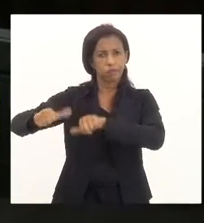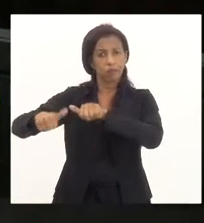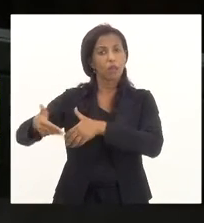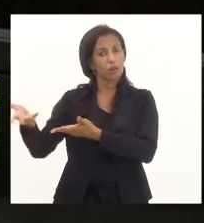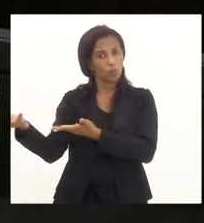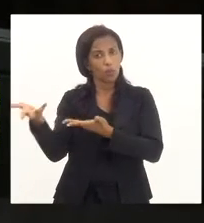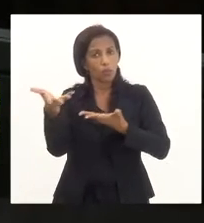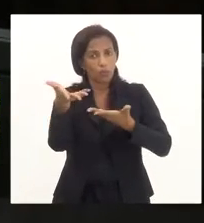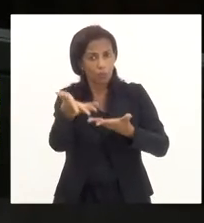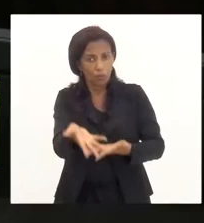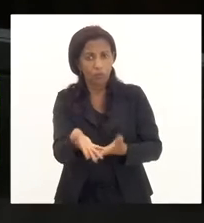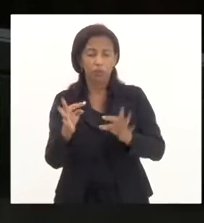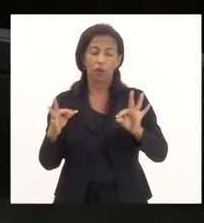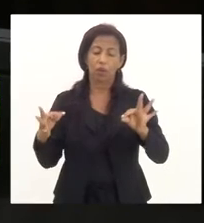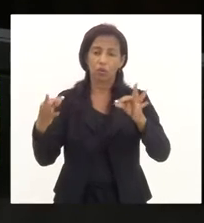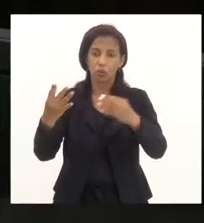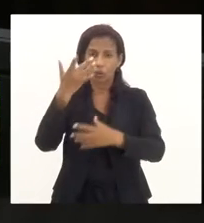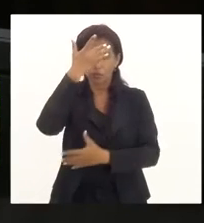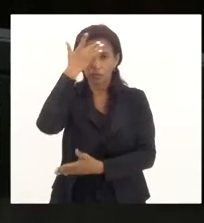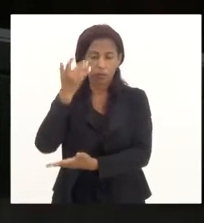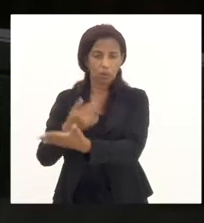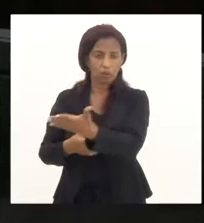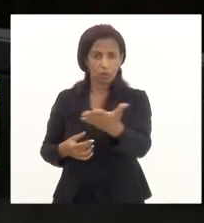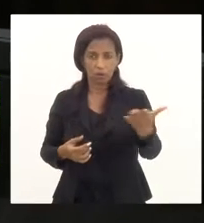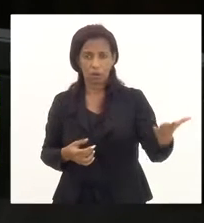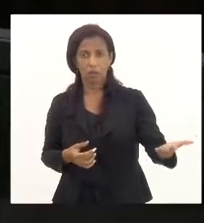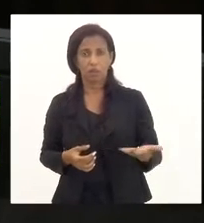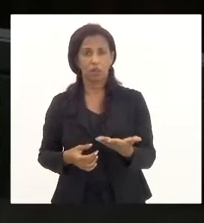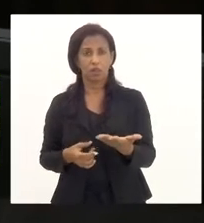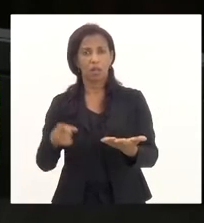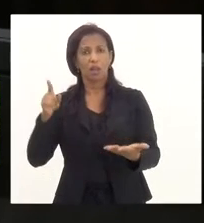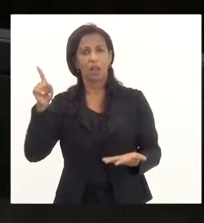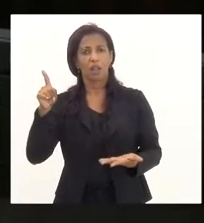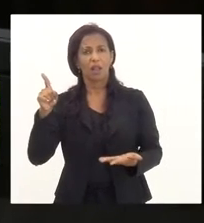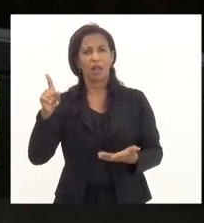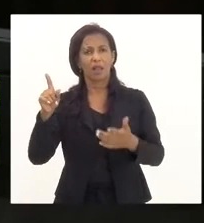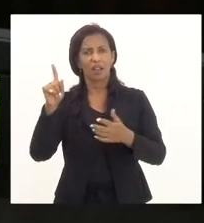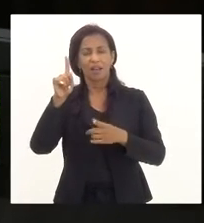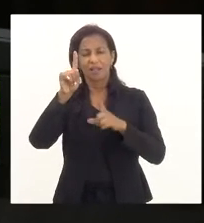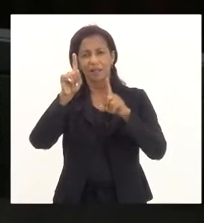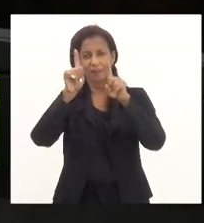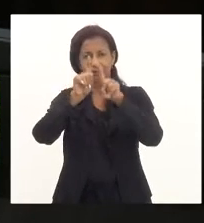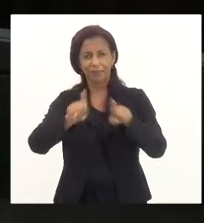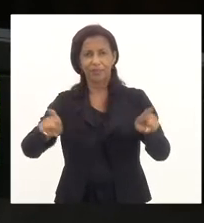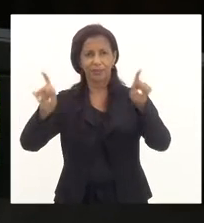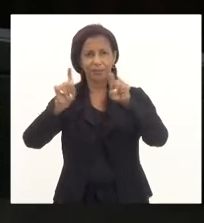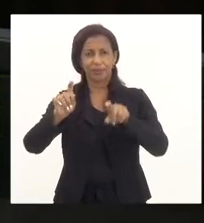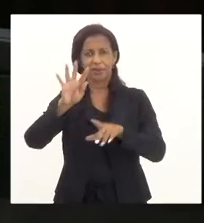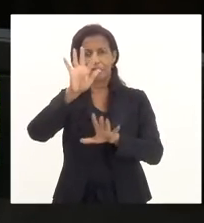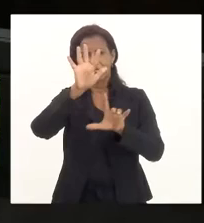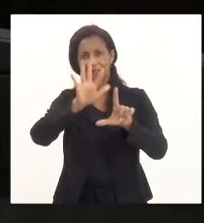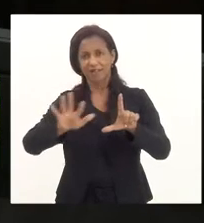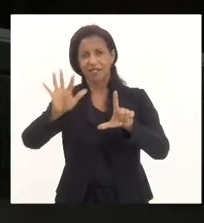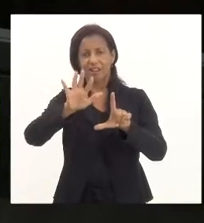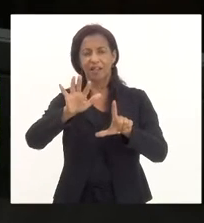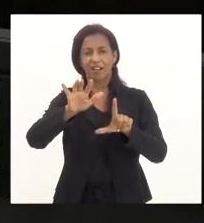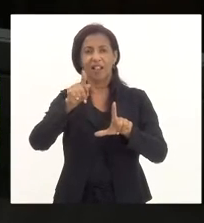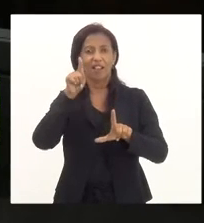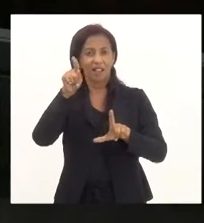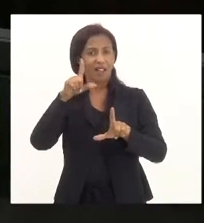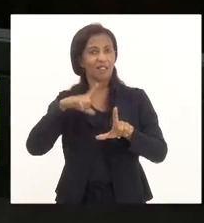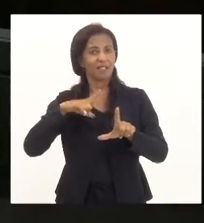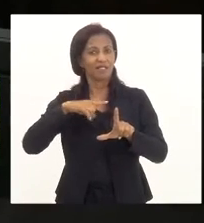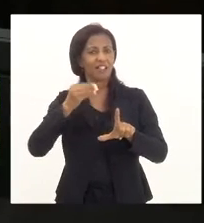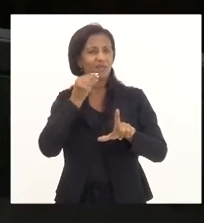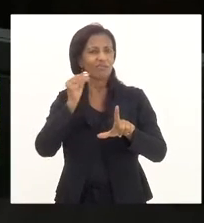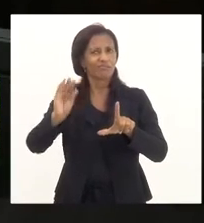novamente eu convido a todos aqui em irem no site da Fazenda baixarem o diagnóstico fiscal que